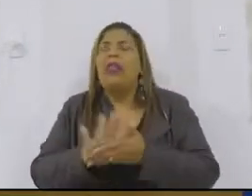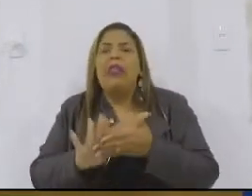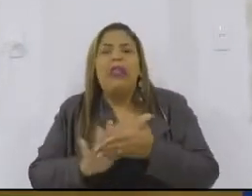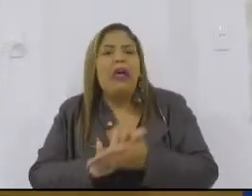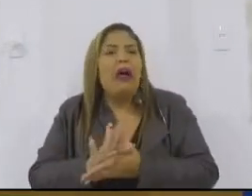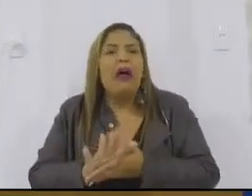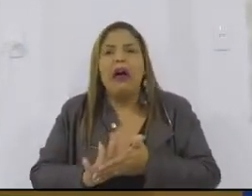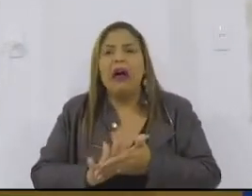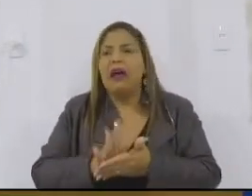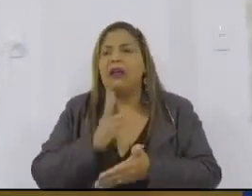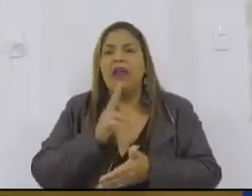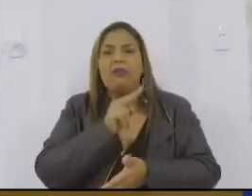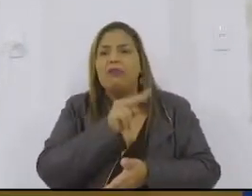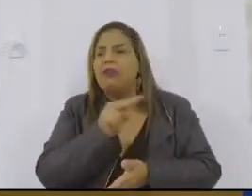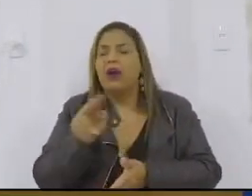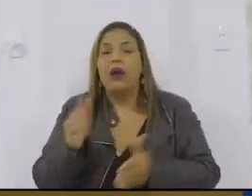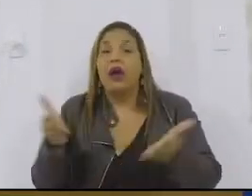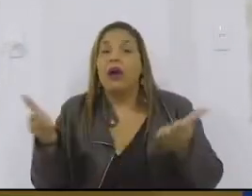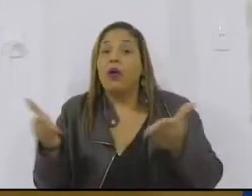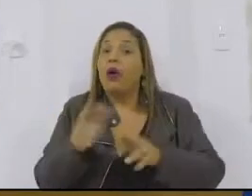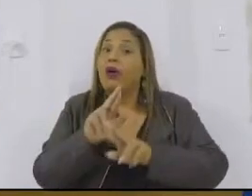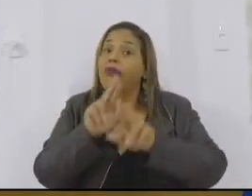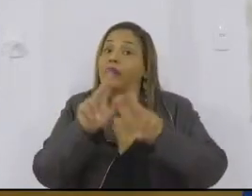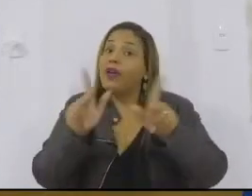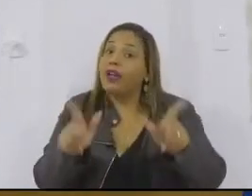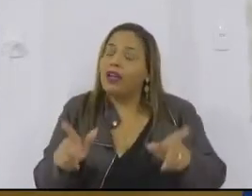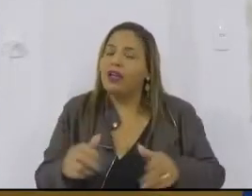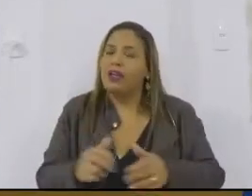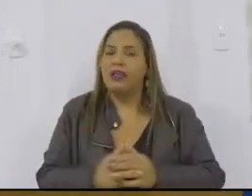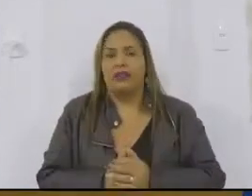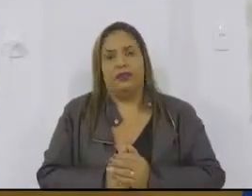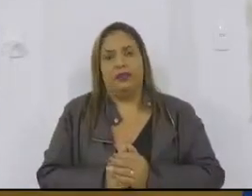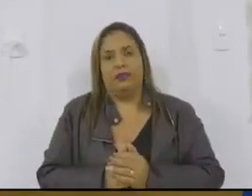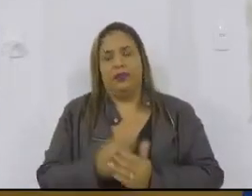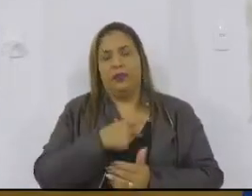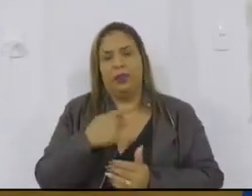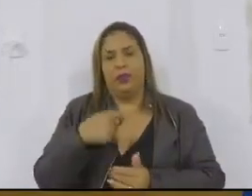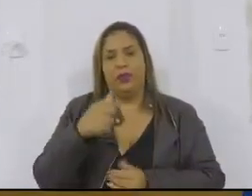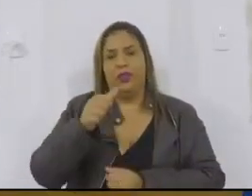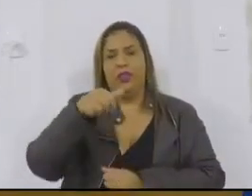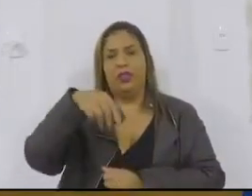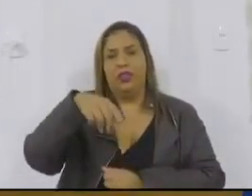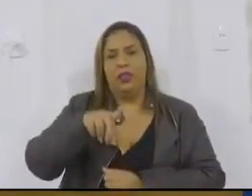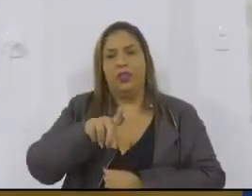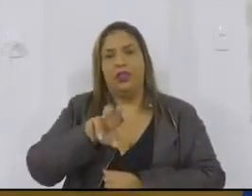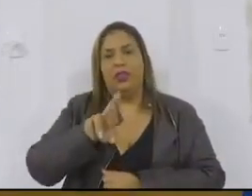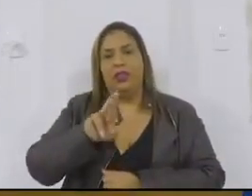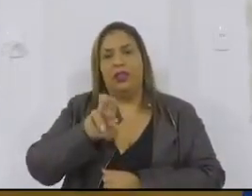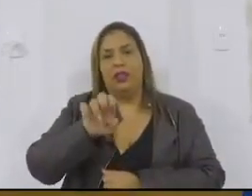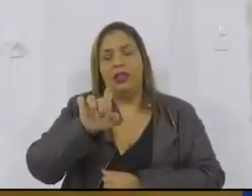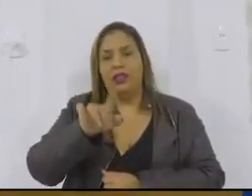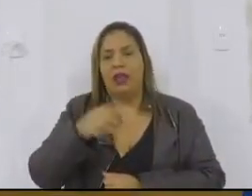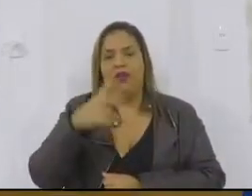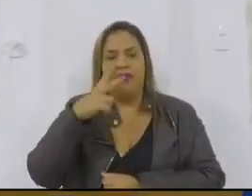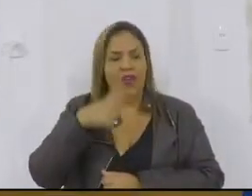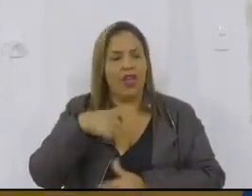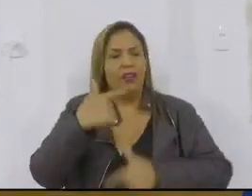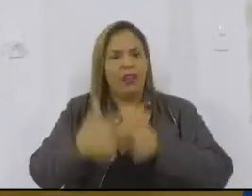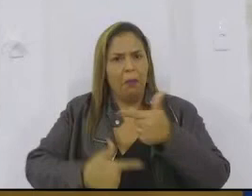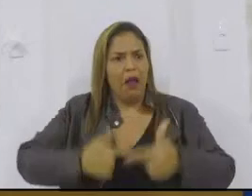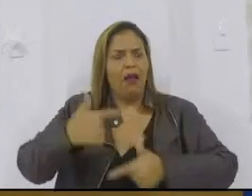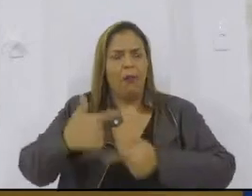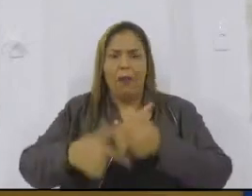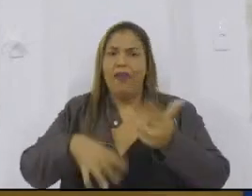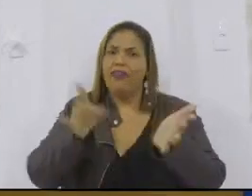órgãos públicos. E os vereadores, se andar nos órgãos públicos, você vê o pastor André lá trabalhando.